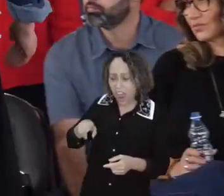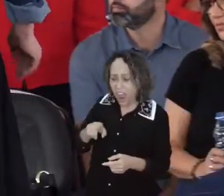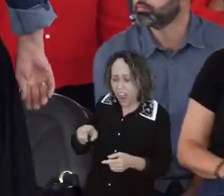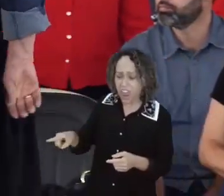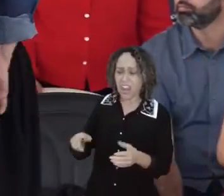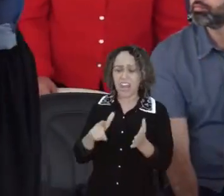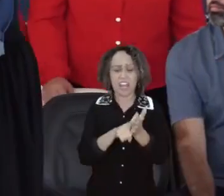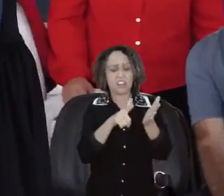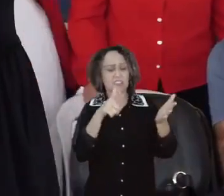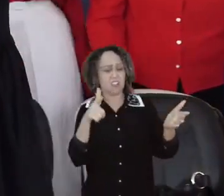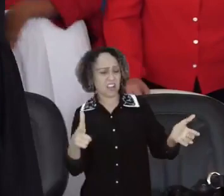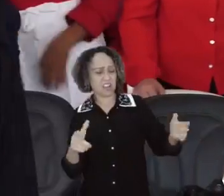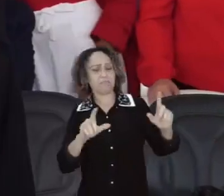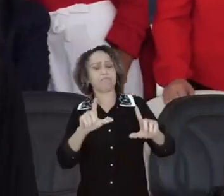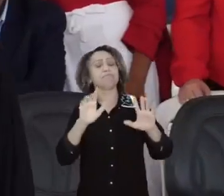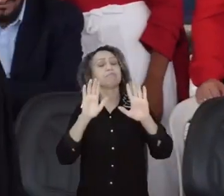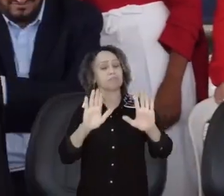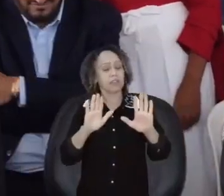uma coisa para vocês.